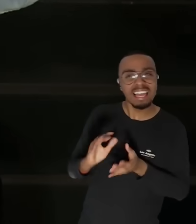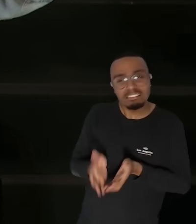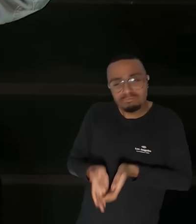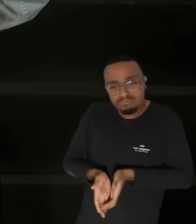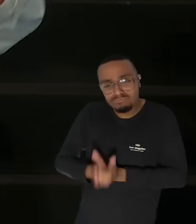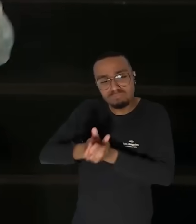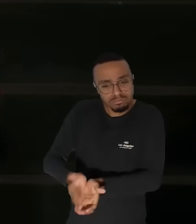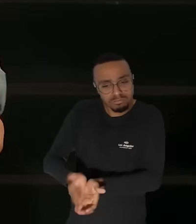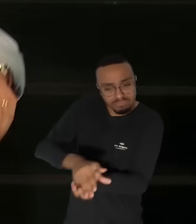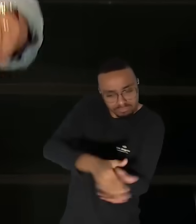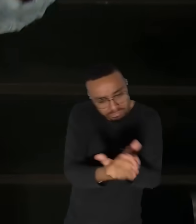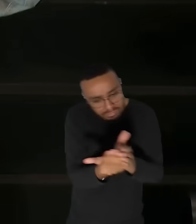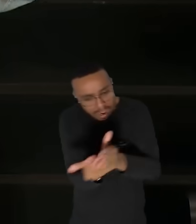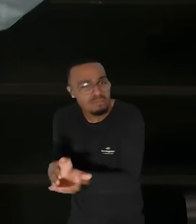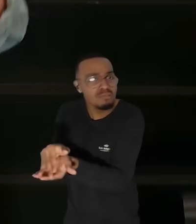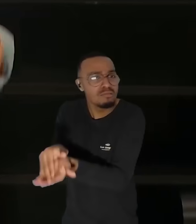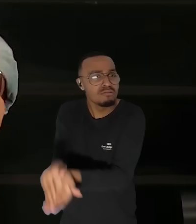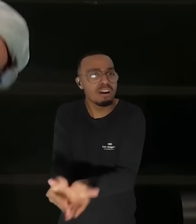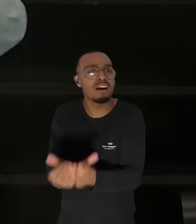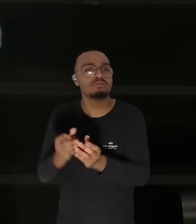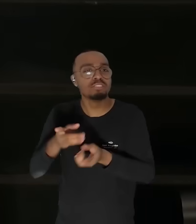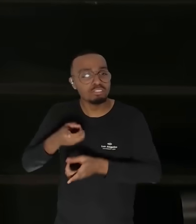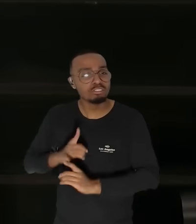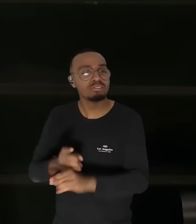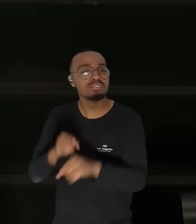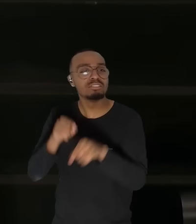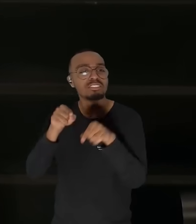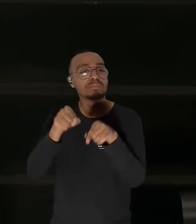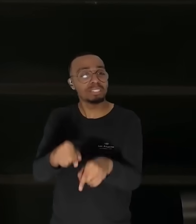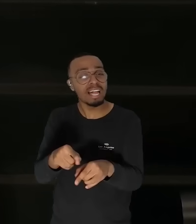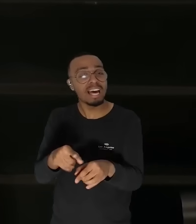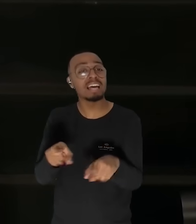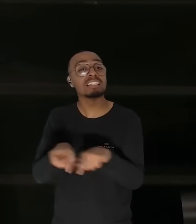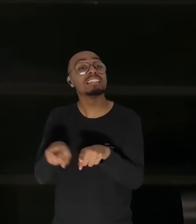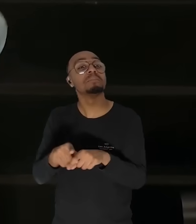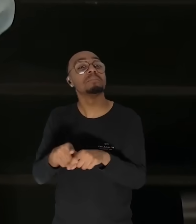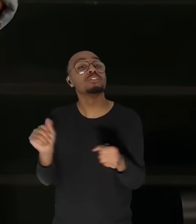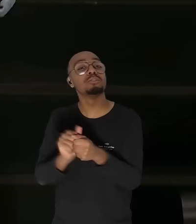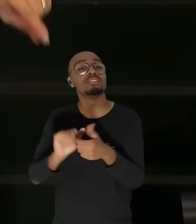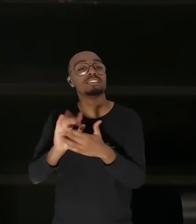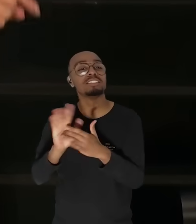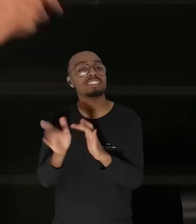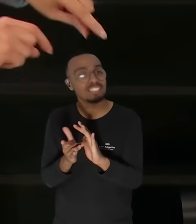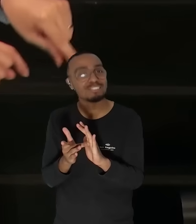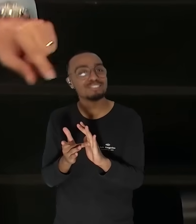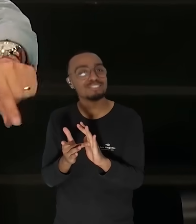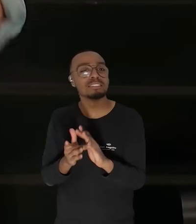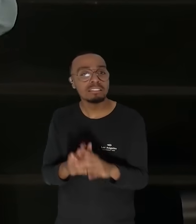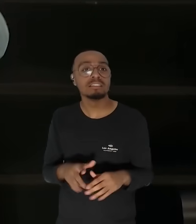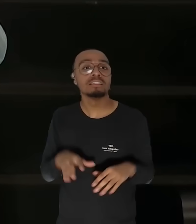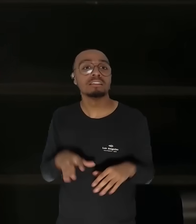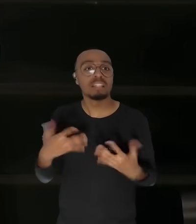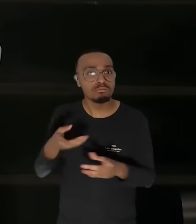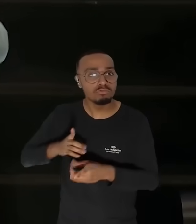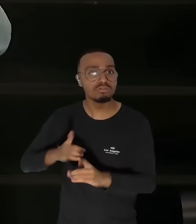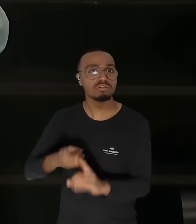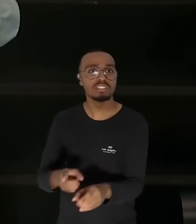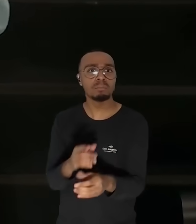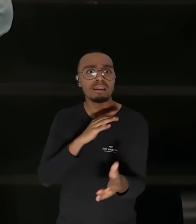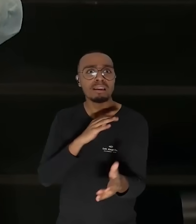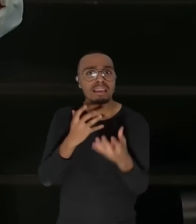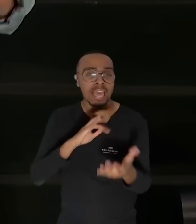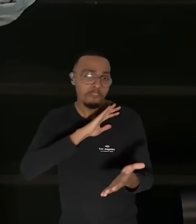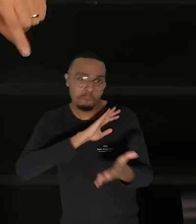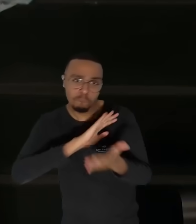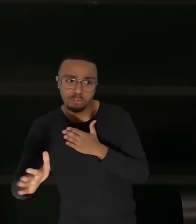E aonde é que Jesus morava? Onde é que Jesus estava? Ele estava ali, ele estava naquilo que eles estavam querendo fugir. Jesus estava dormindo naquilo